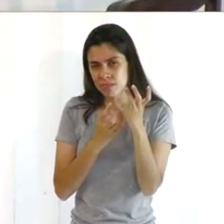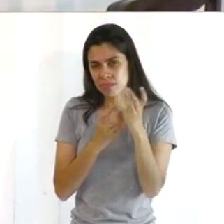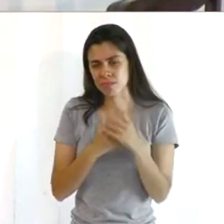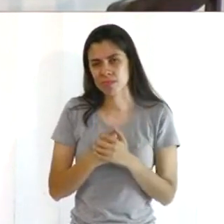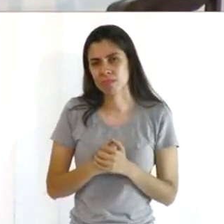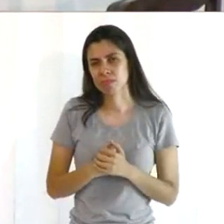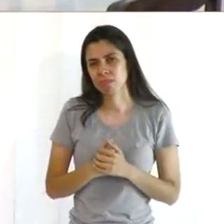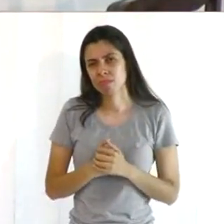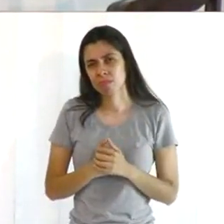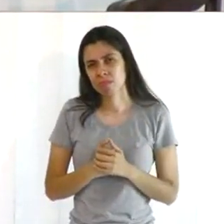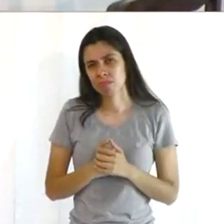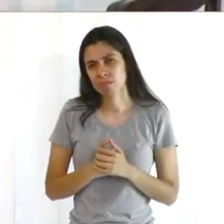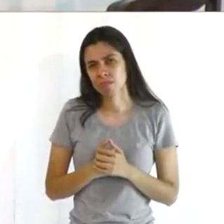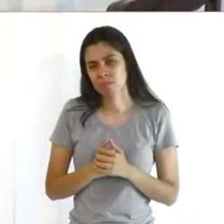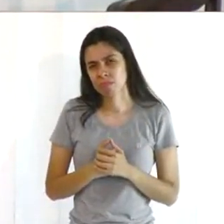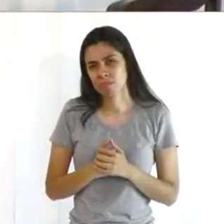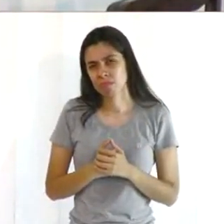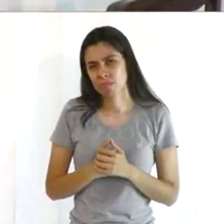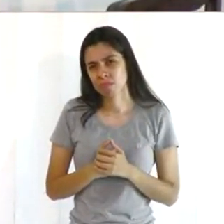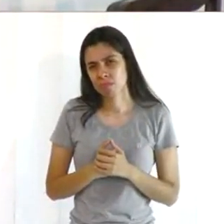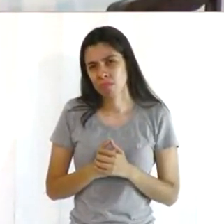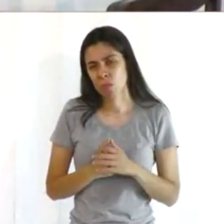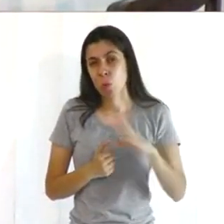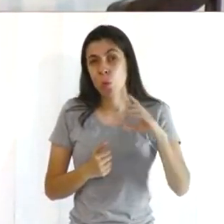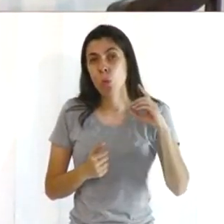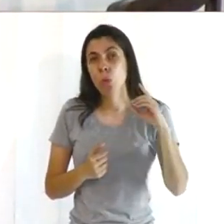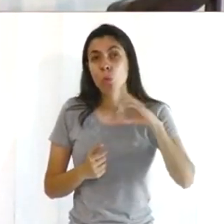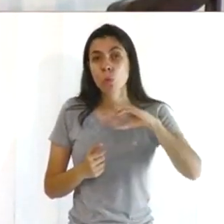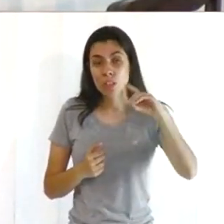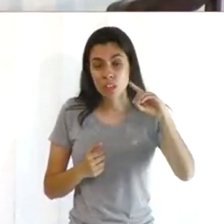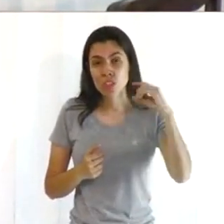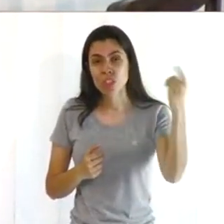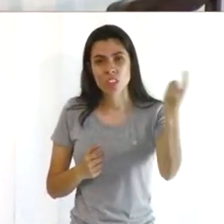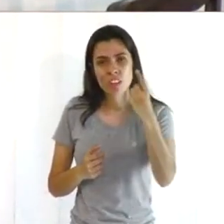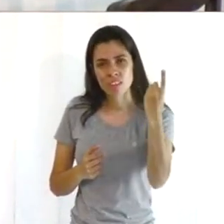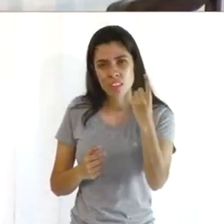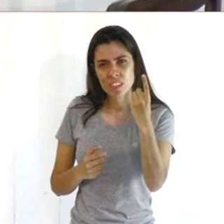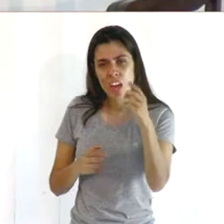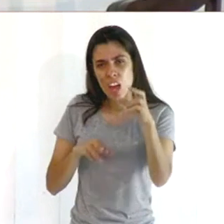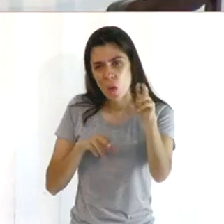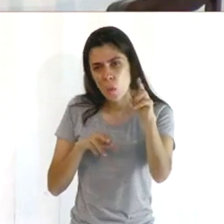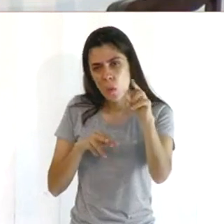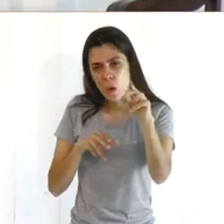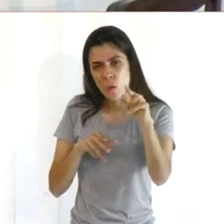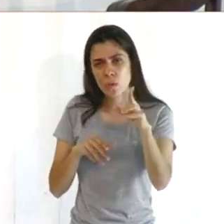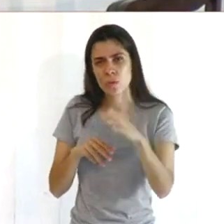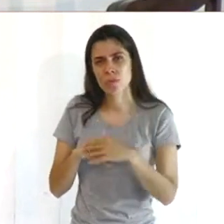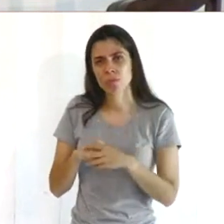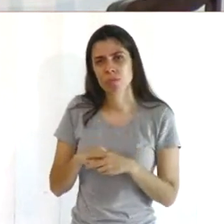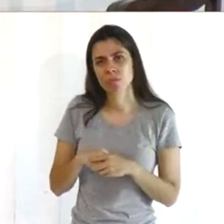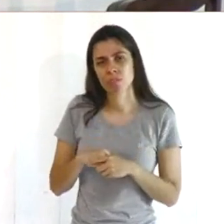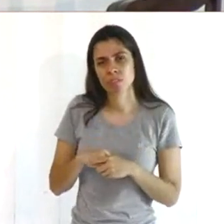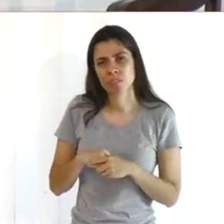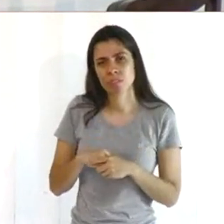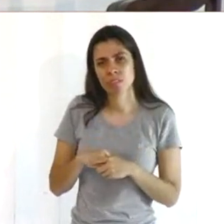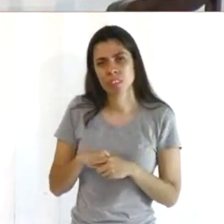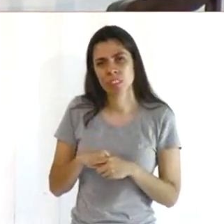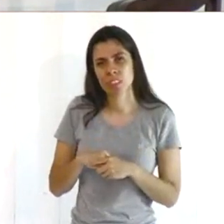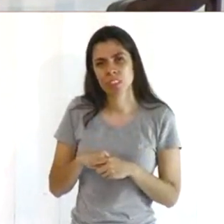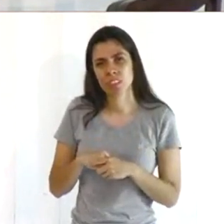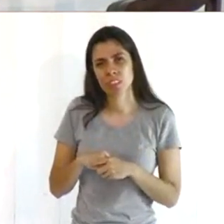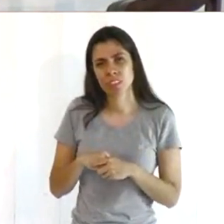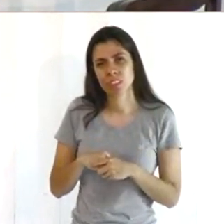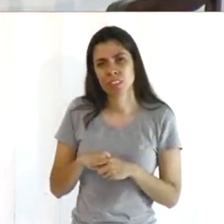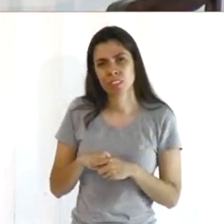nos Salmos, é o meu Deus, é o seu Deus. Talvez você nunca disse para ninguém que você